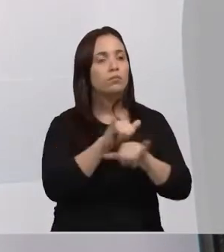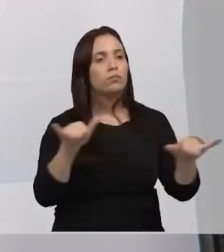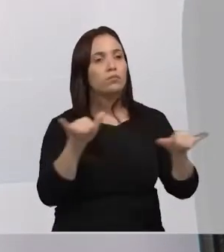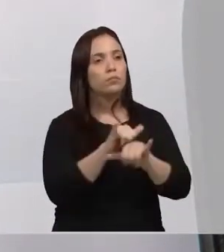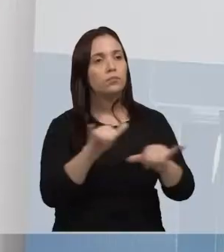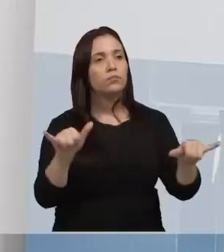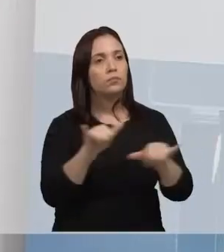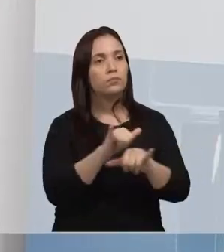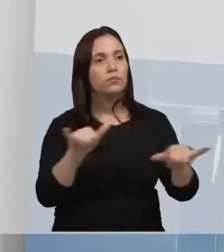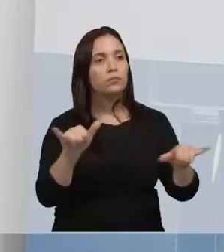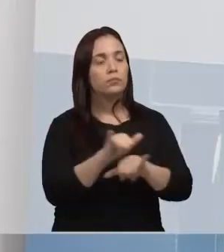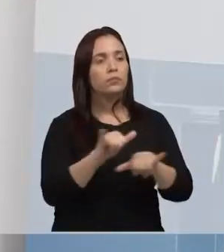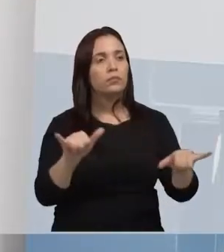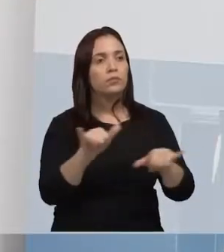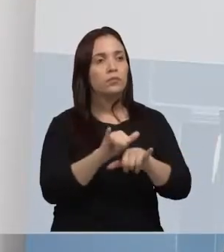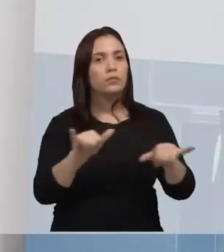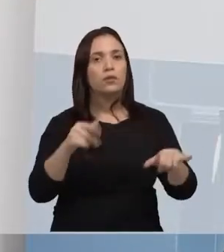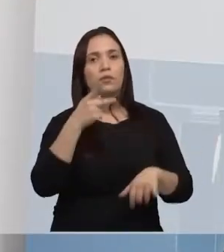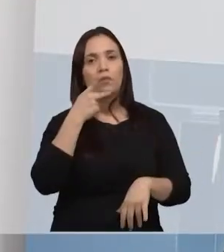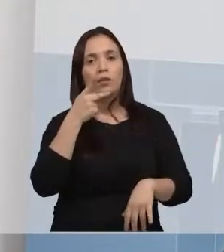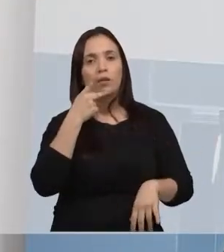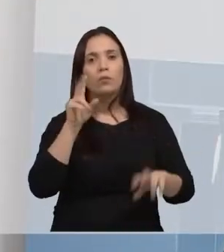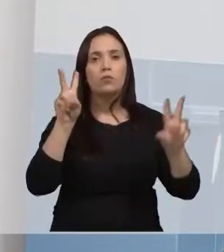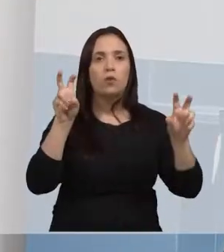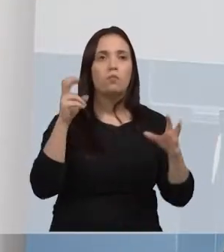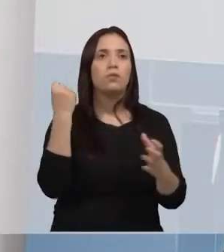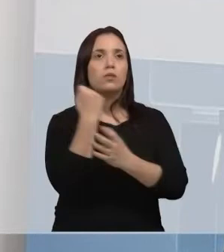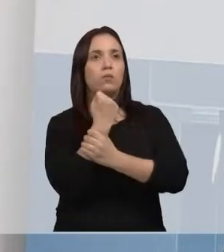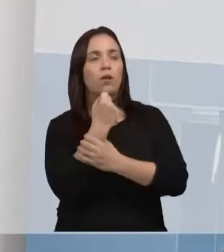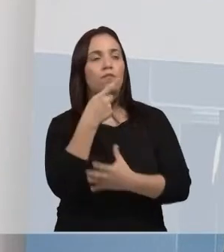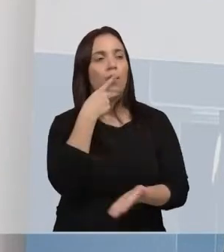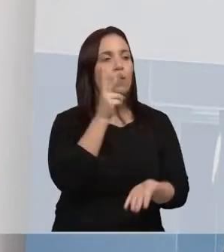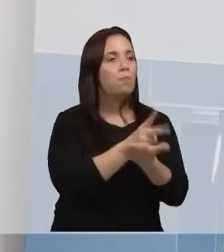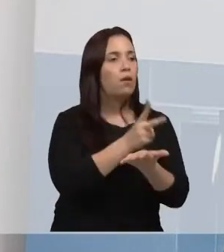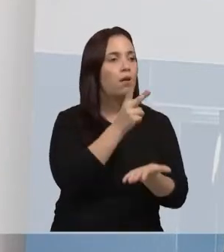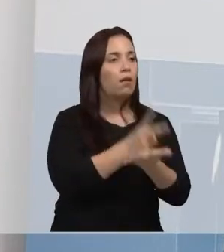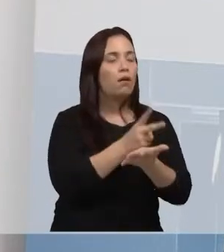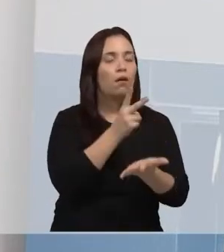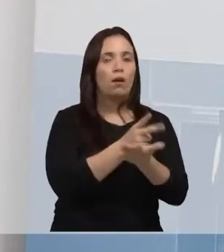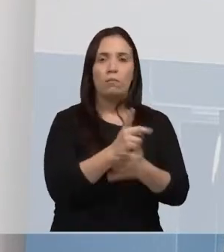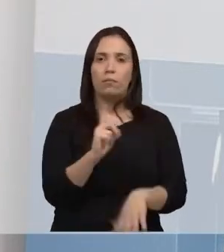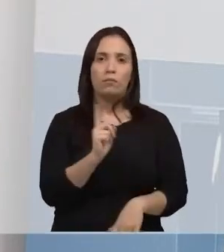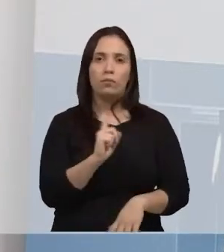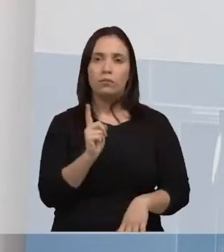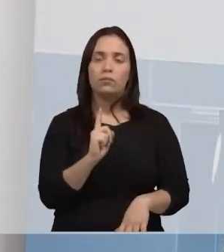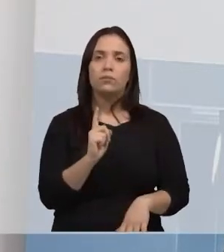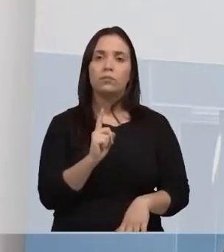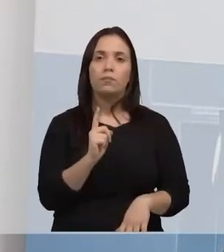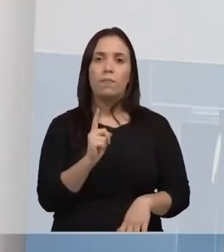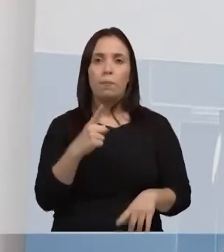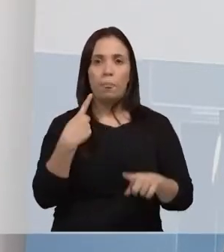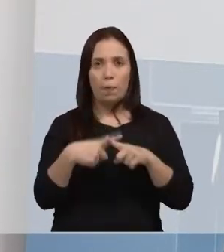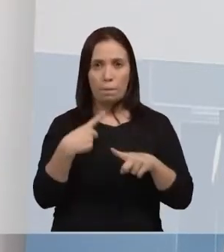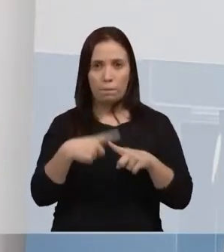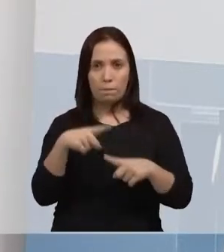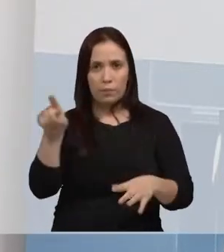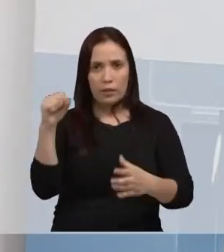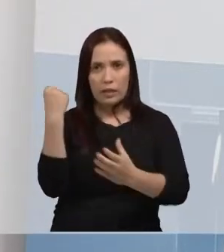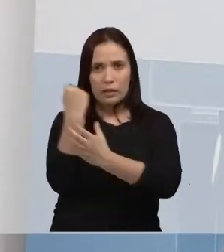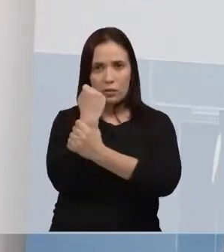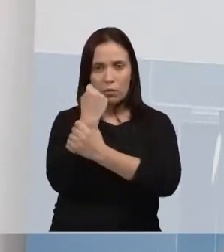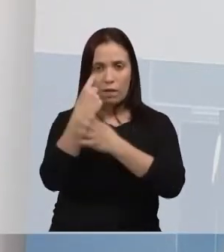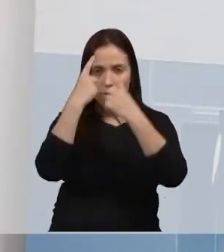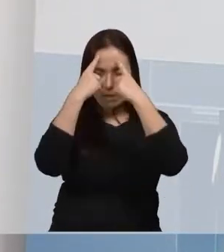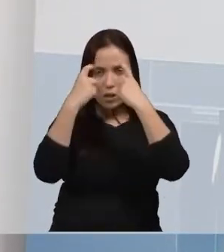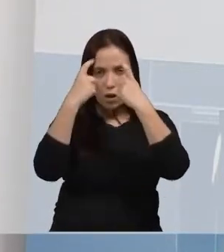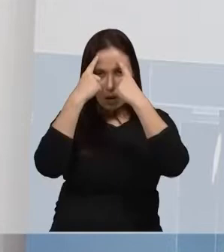verdade, né? Todos nós sabemos que não é verdade. A única possibilidade de a gente fazer um enfrentamento real da questão da segurança pública no Brasil tem que ser feita pelo presidente da